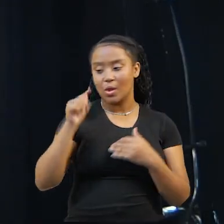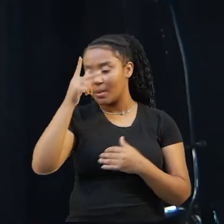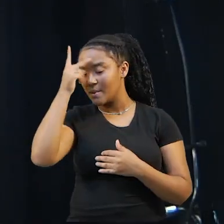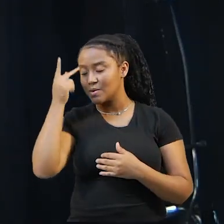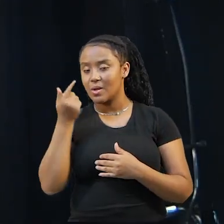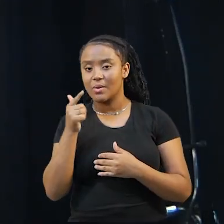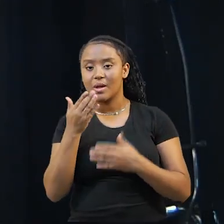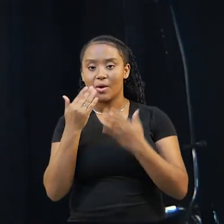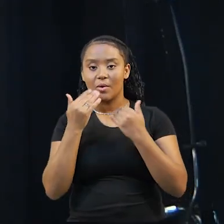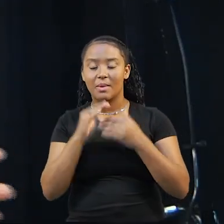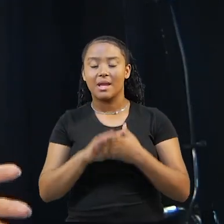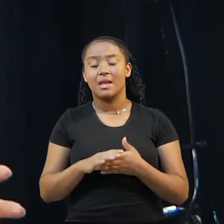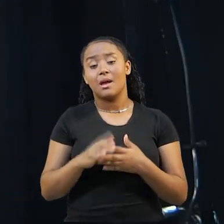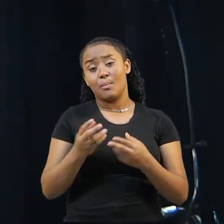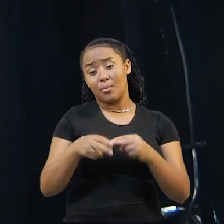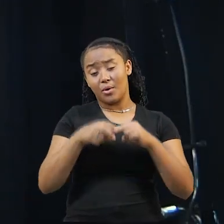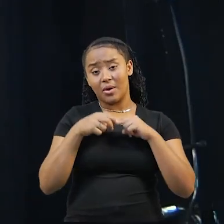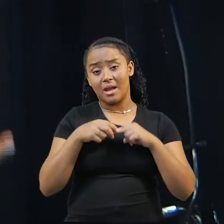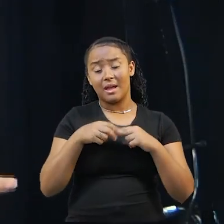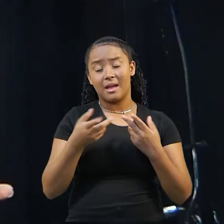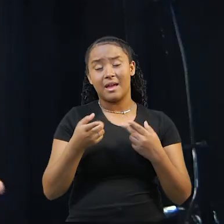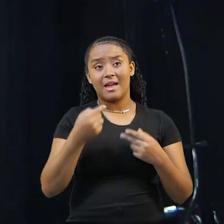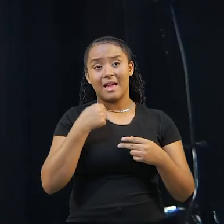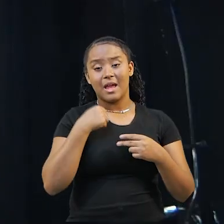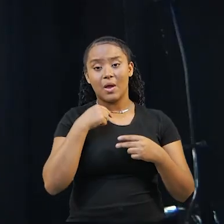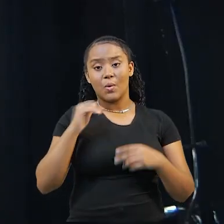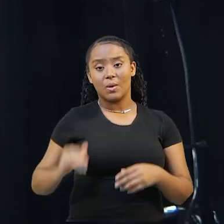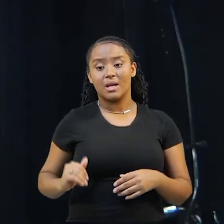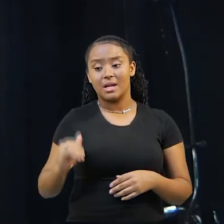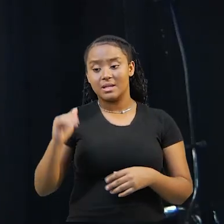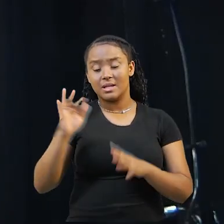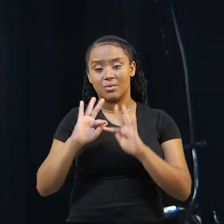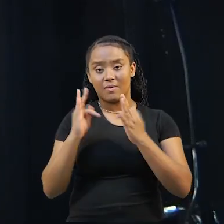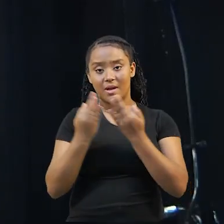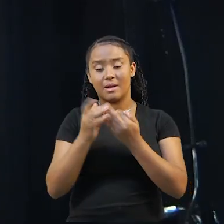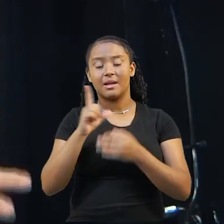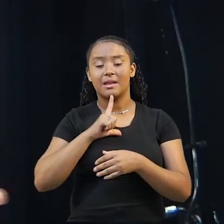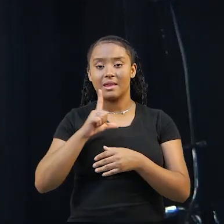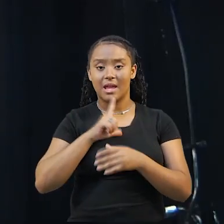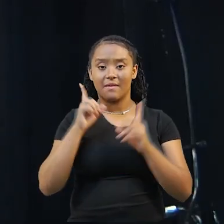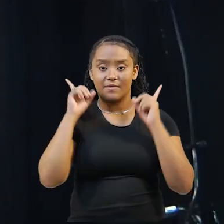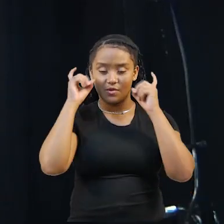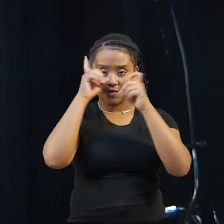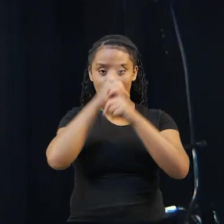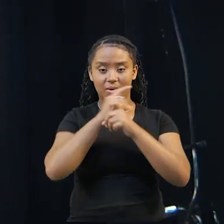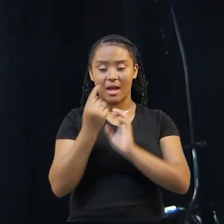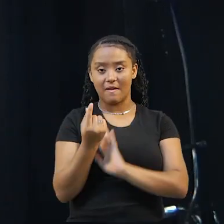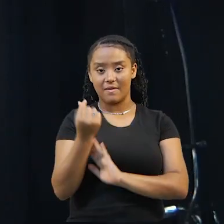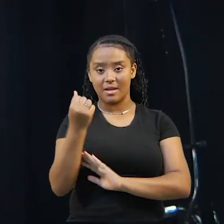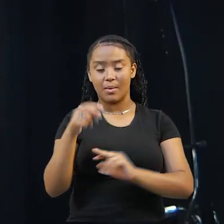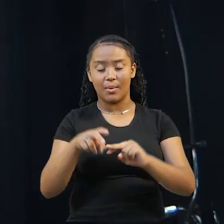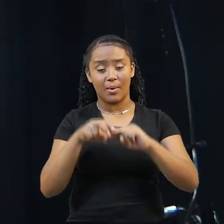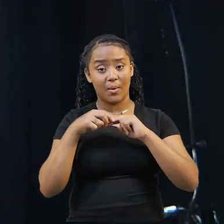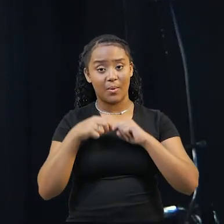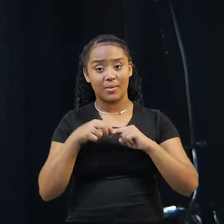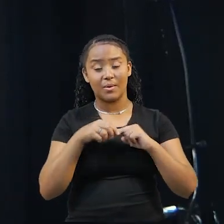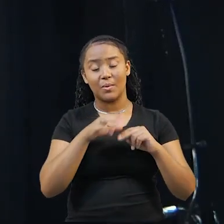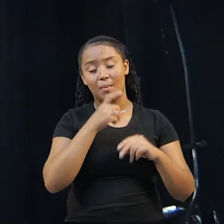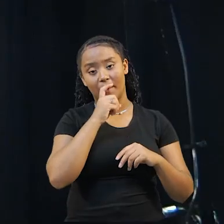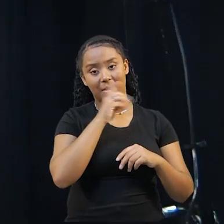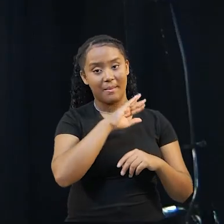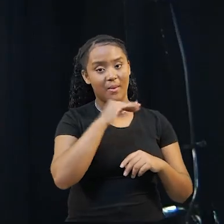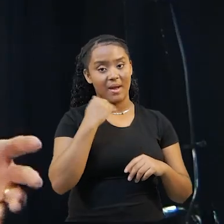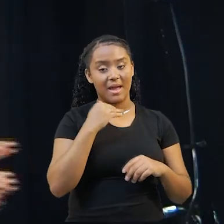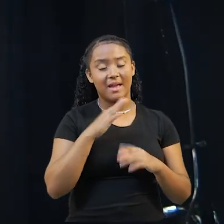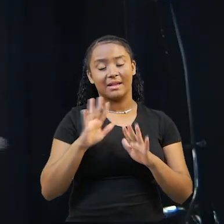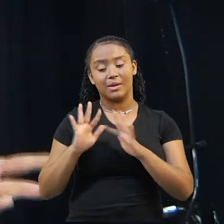ter crescido, né, numa família que teve dificuldades financeiras em função da perda do meu pai, de ter sido uma família,